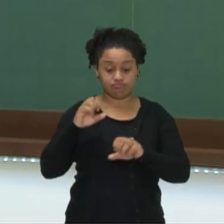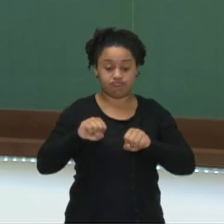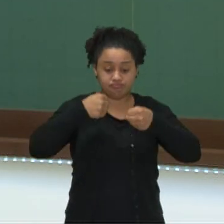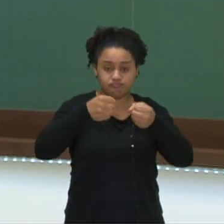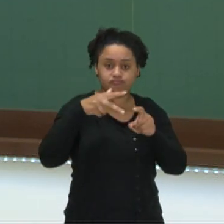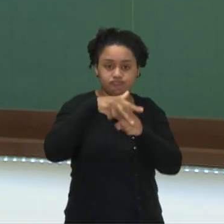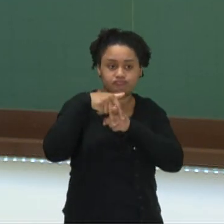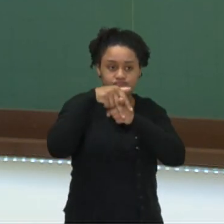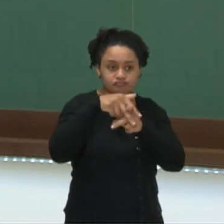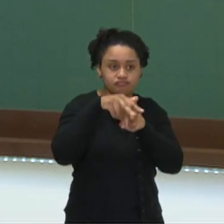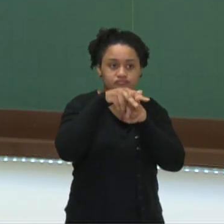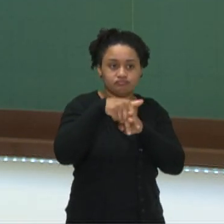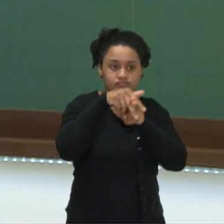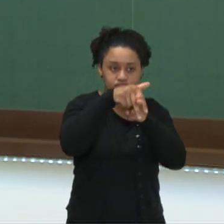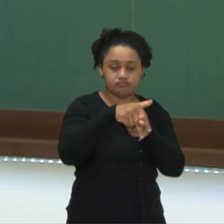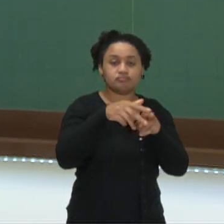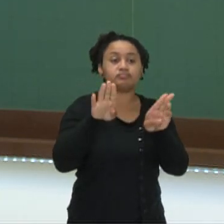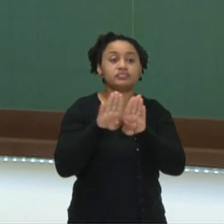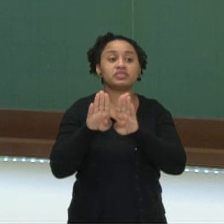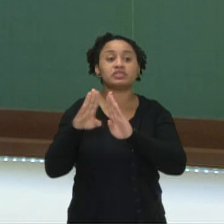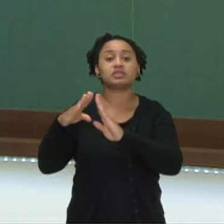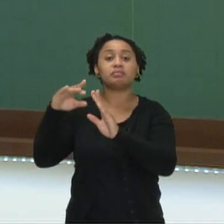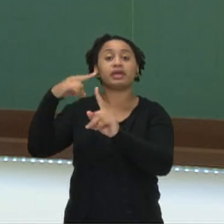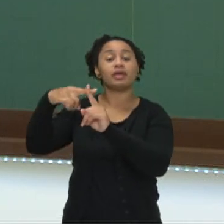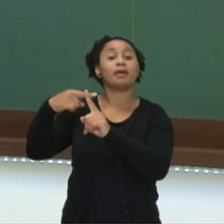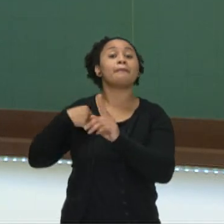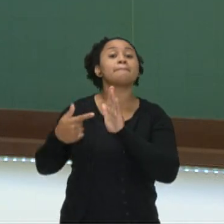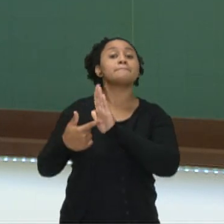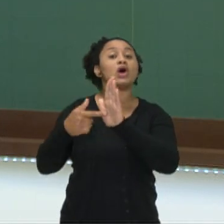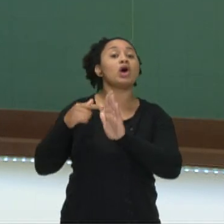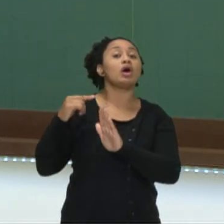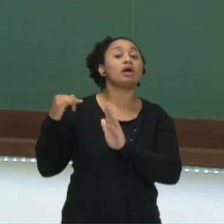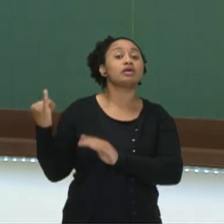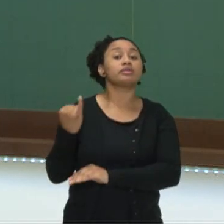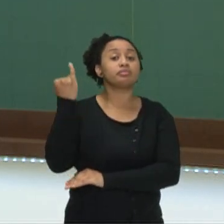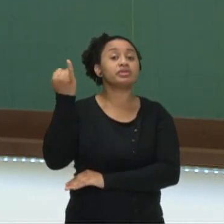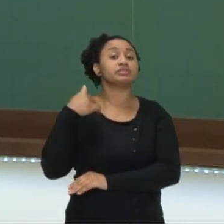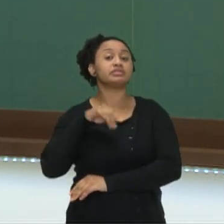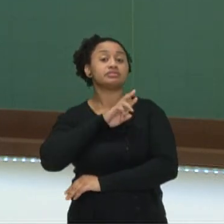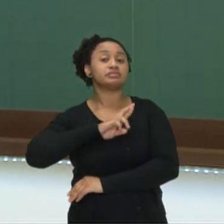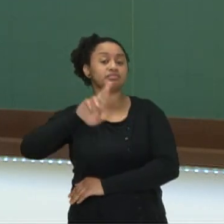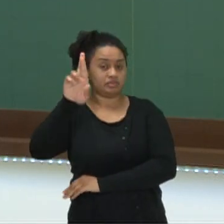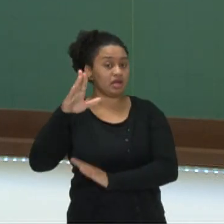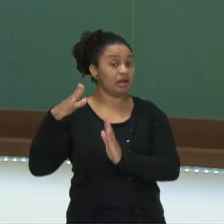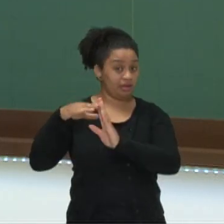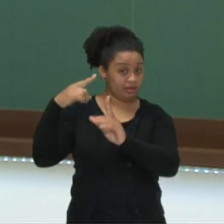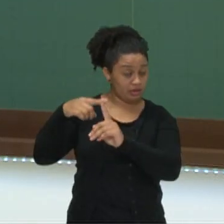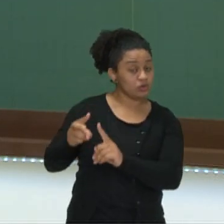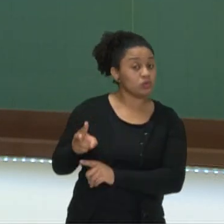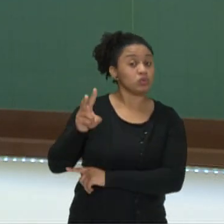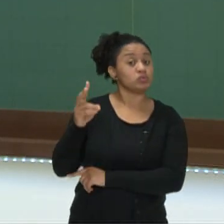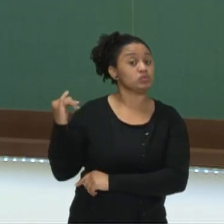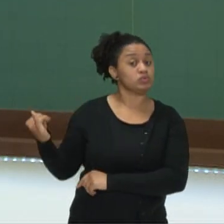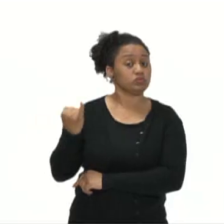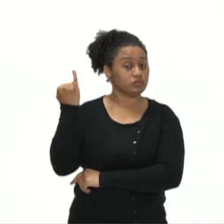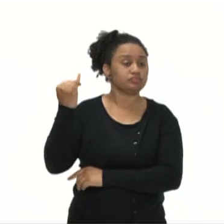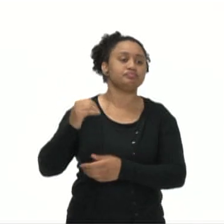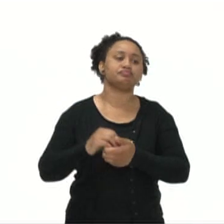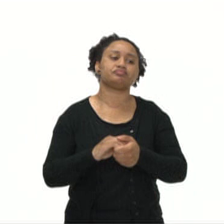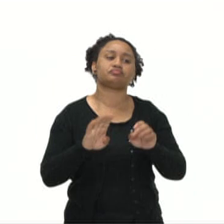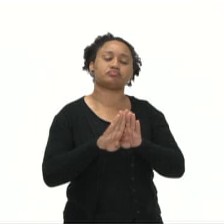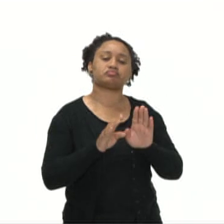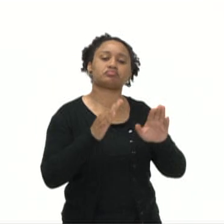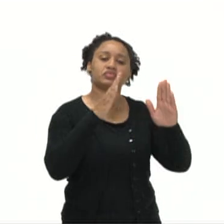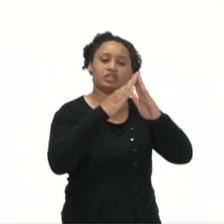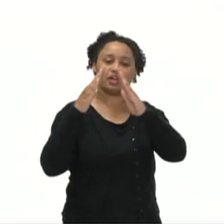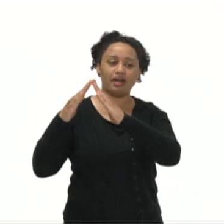a igreja que mostra a importância da religião. A igreja ela não deixou de ser importante, né? E os edifícios,